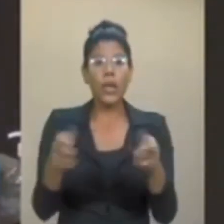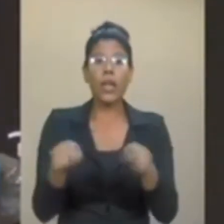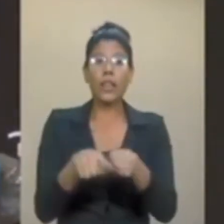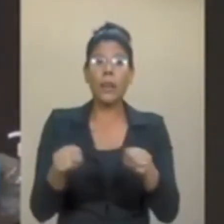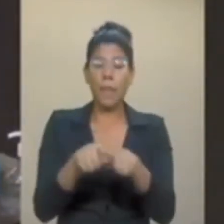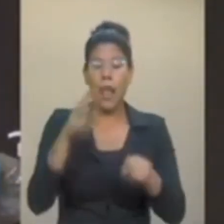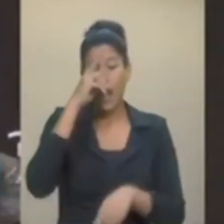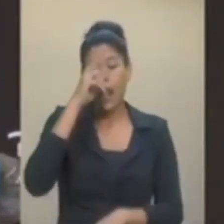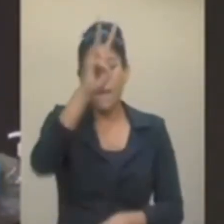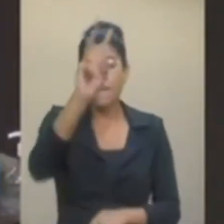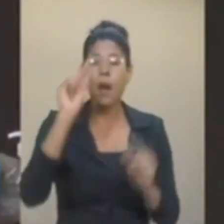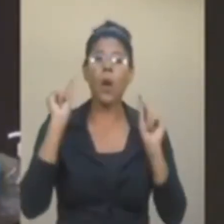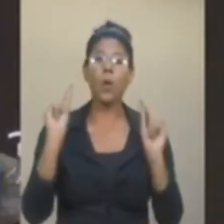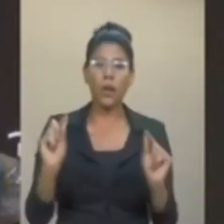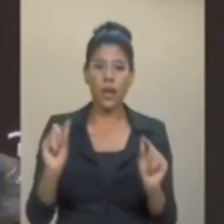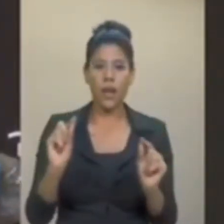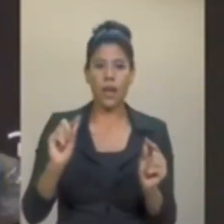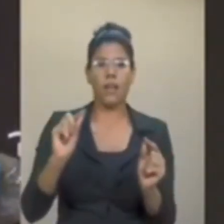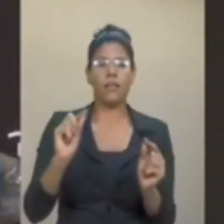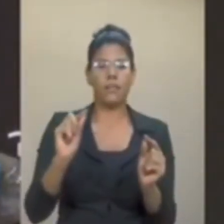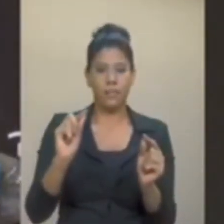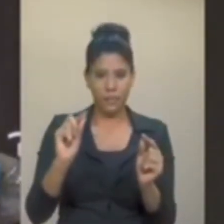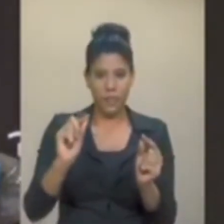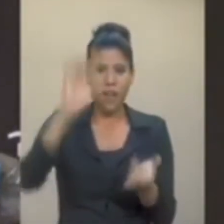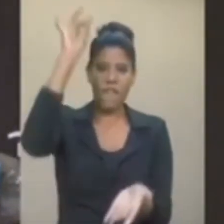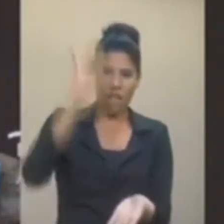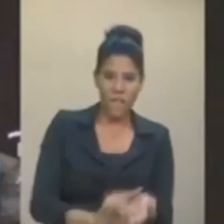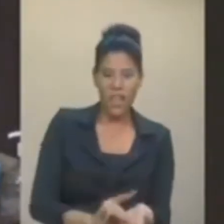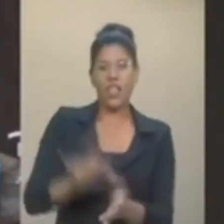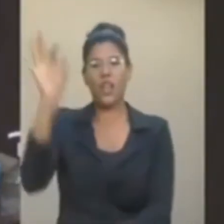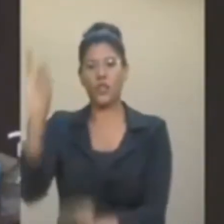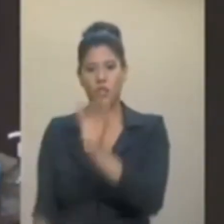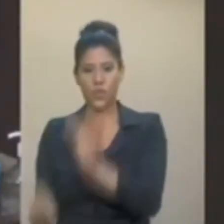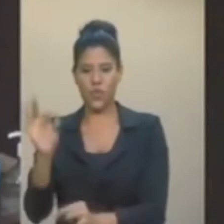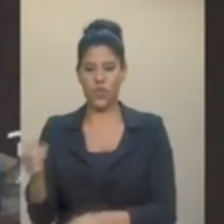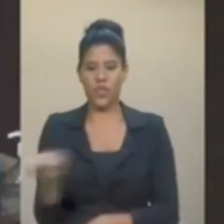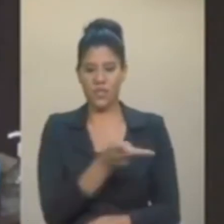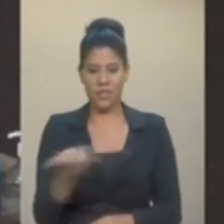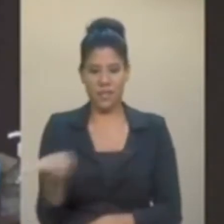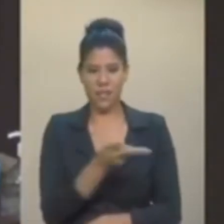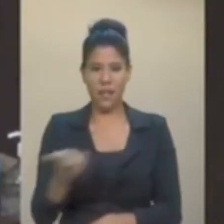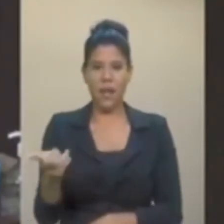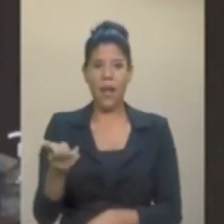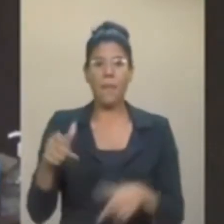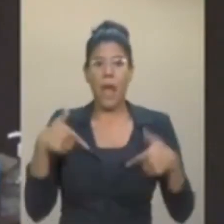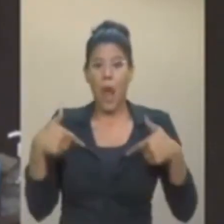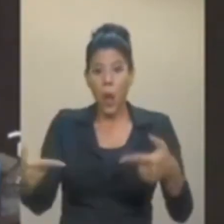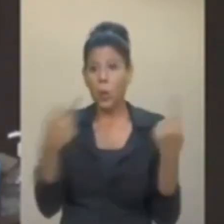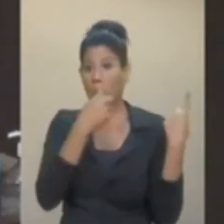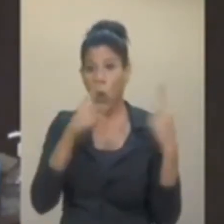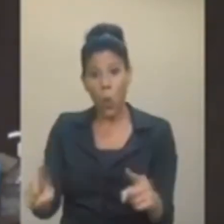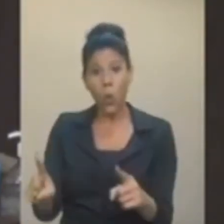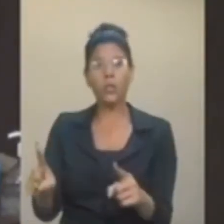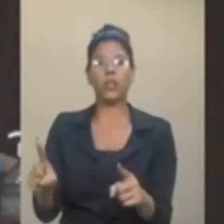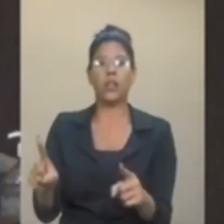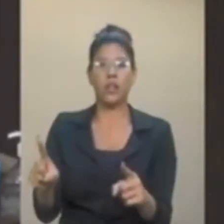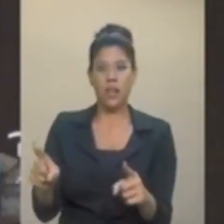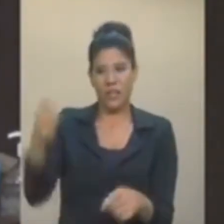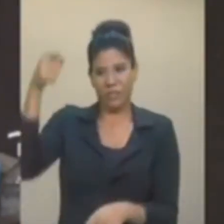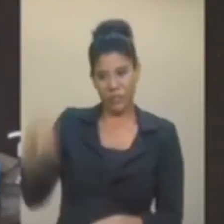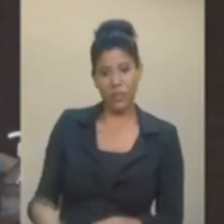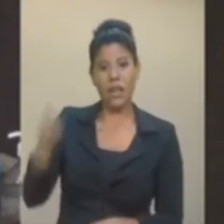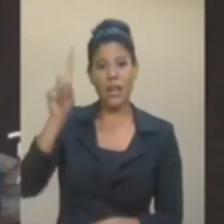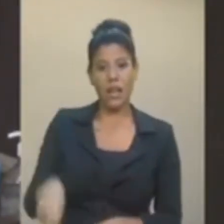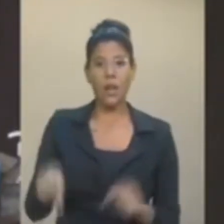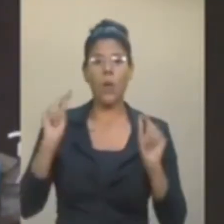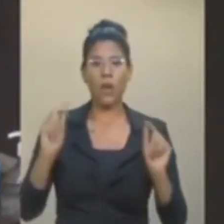memória, à verdade e à justiça. Porque a luta contra o poder é a luta da memória contra o esquecimento.